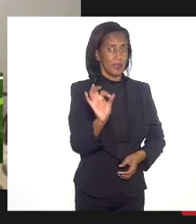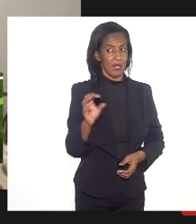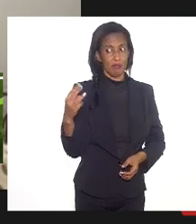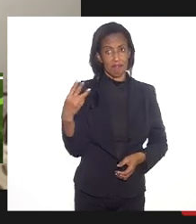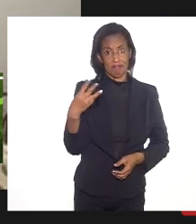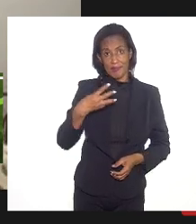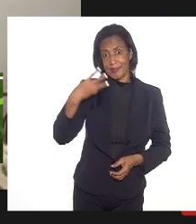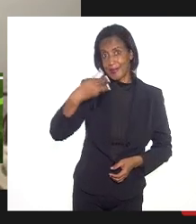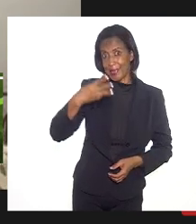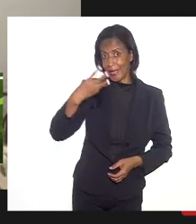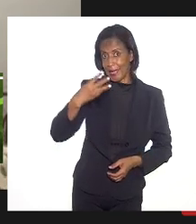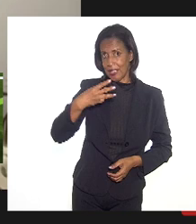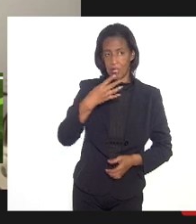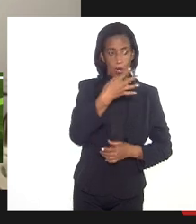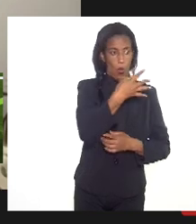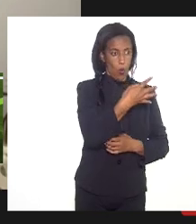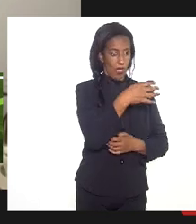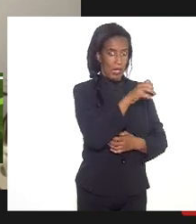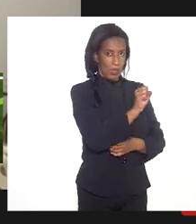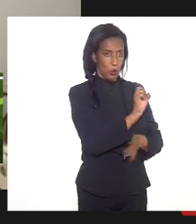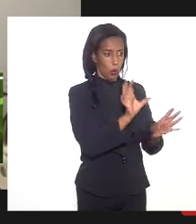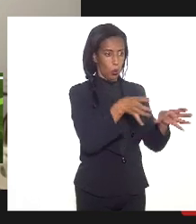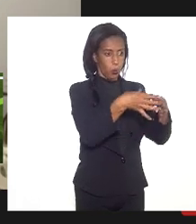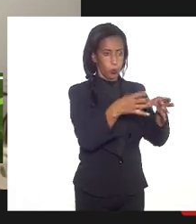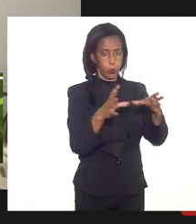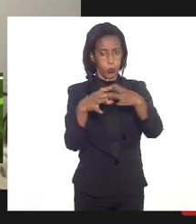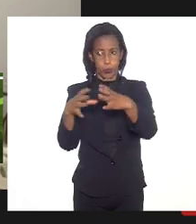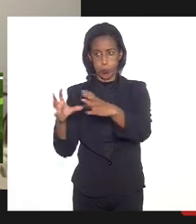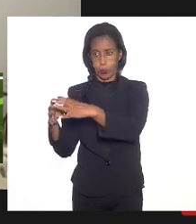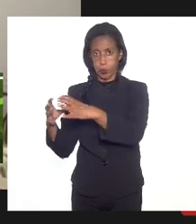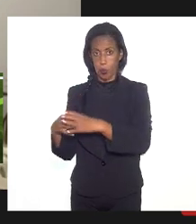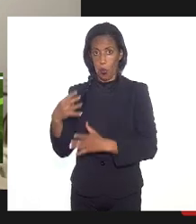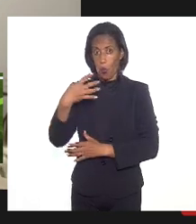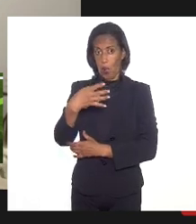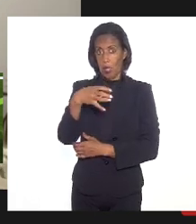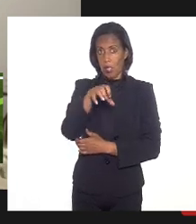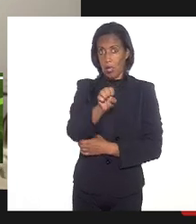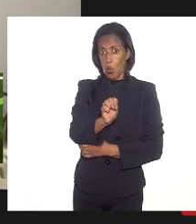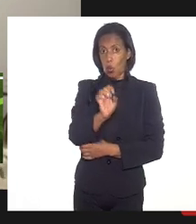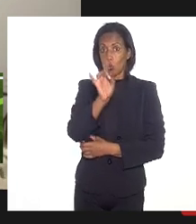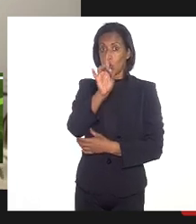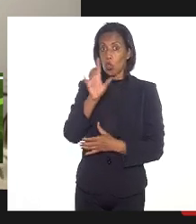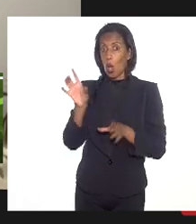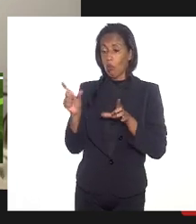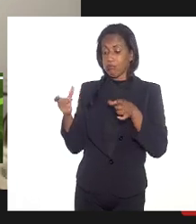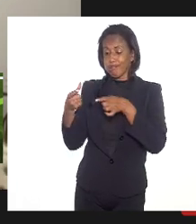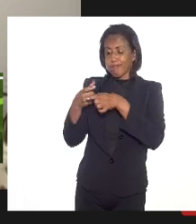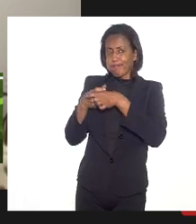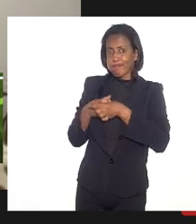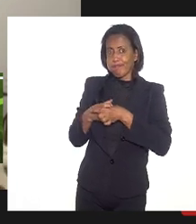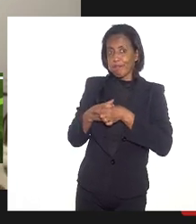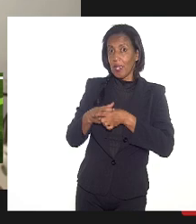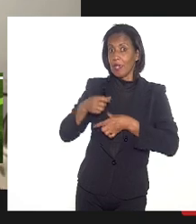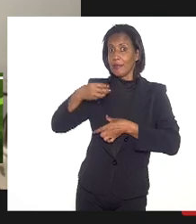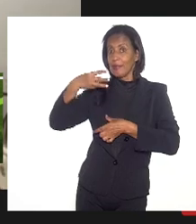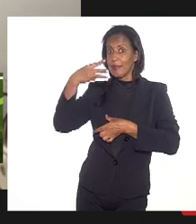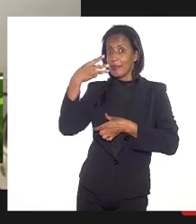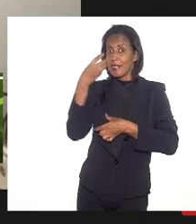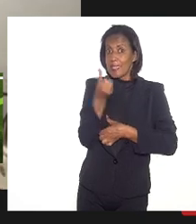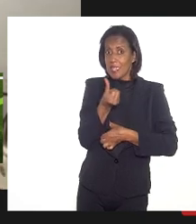delas, né, das 48 comunidades quilombolas no estado do Rio de Janeiro,